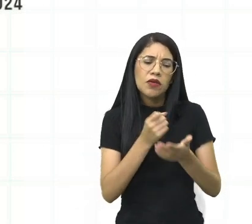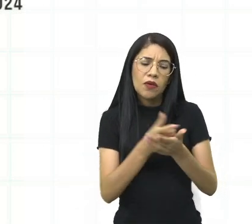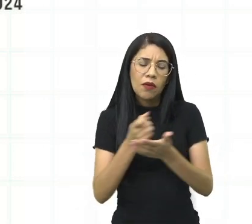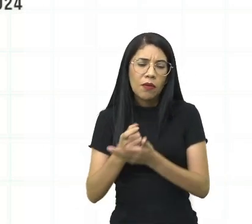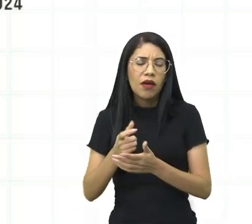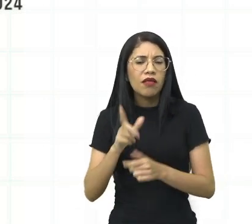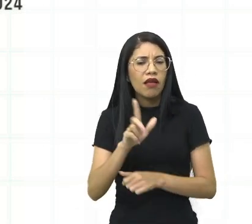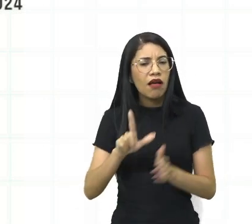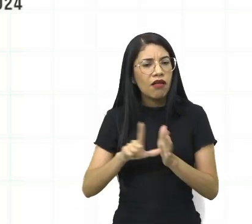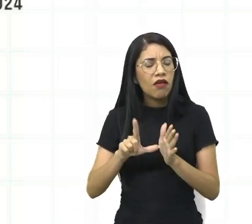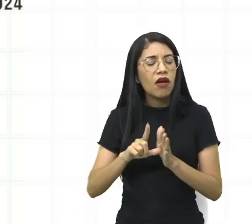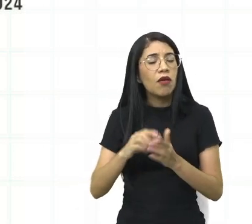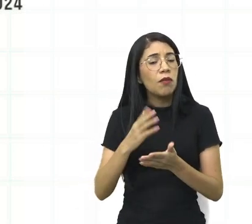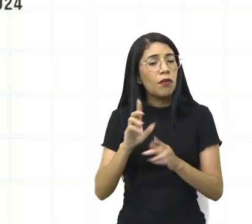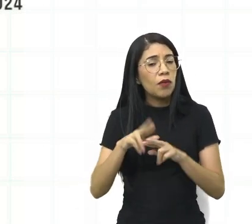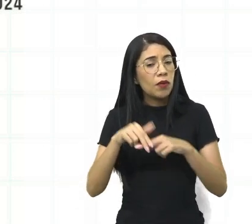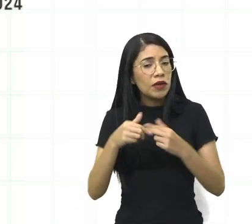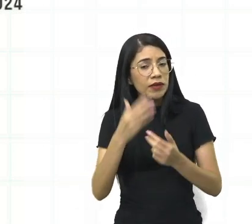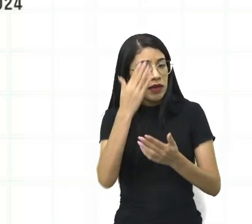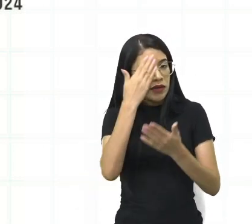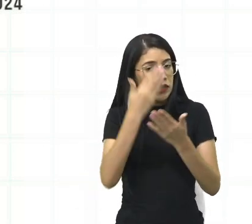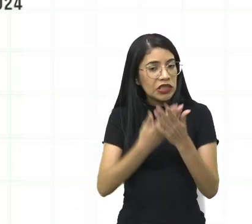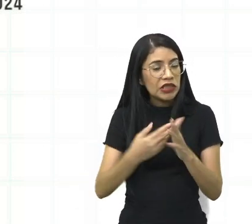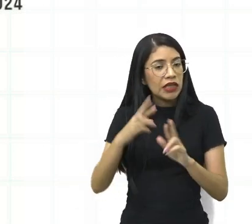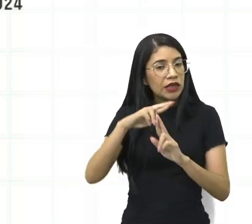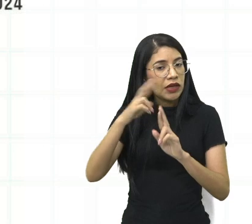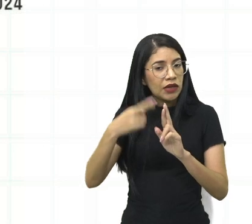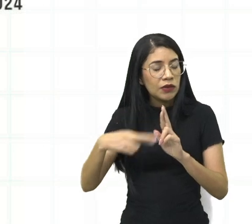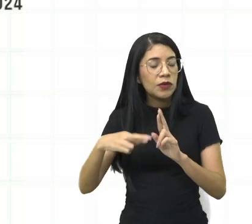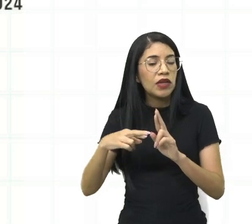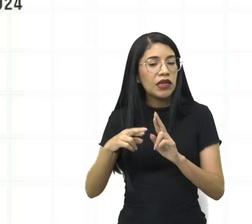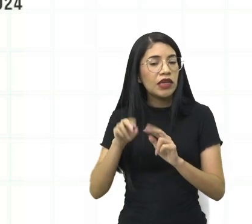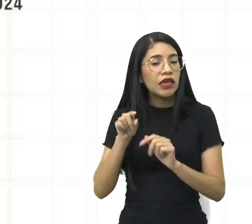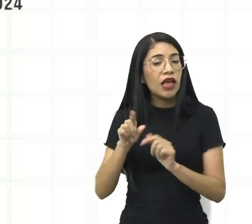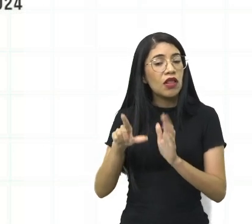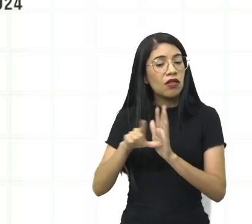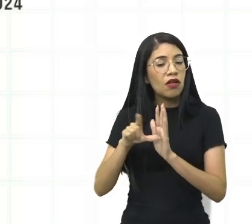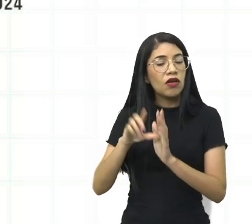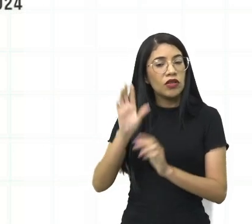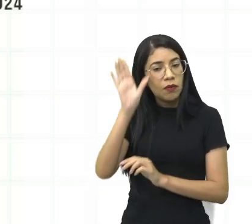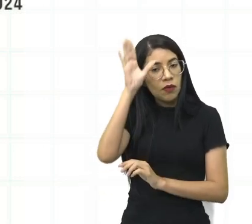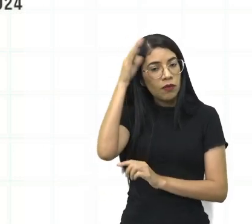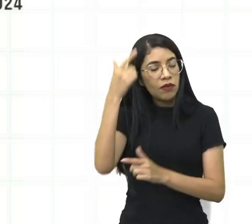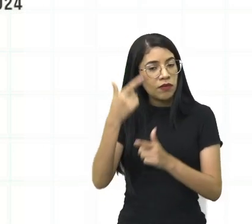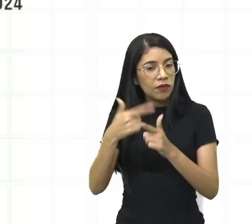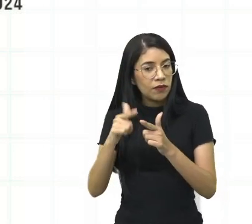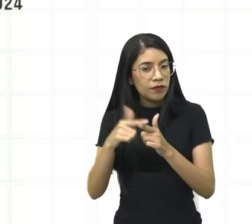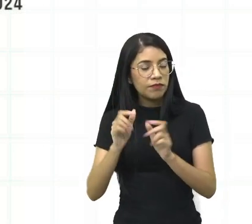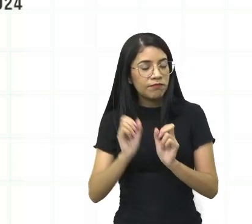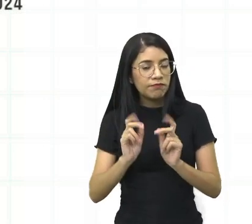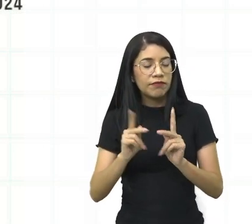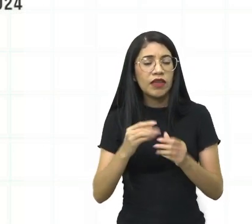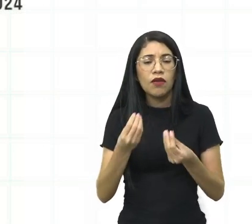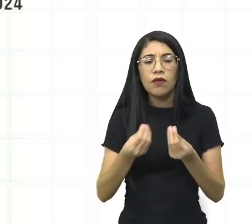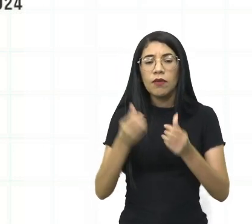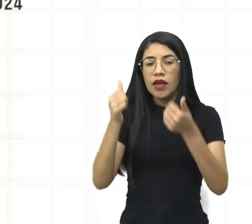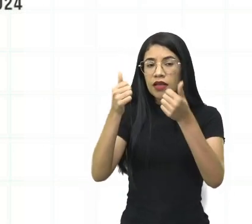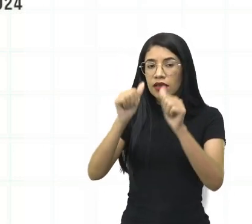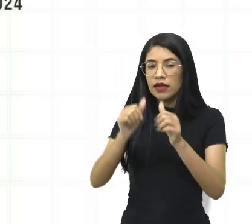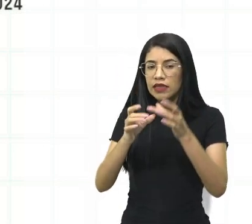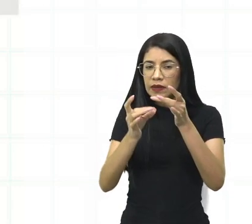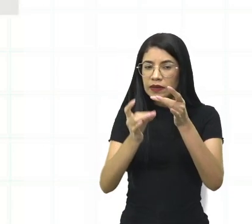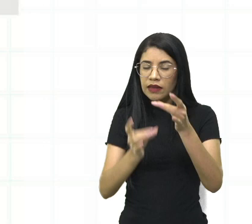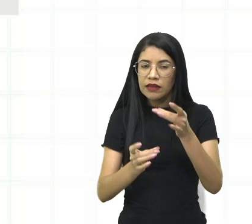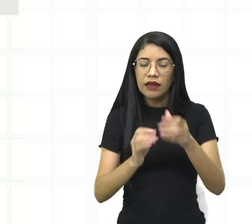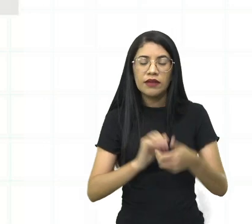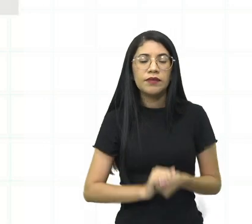ela acredita na reputação da Riachuelo e que ela vai solucionar este problema, certo? Vamos analisar lá. Objeto